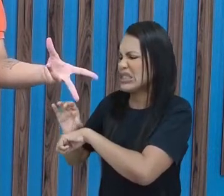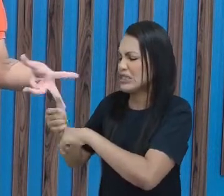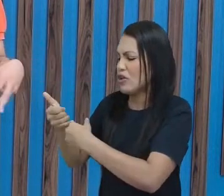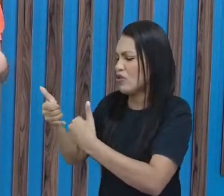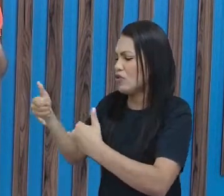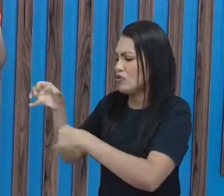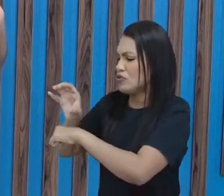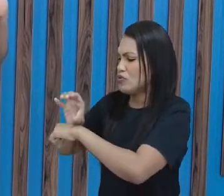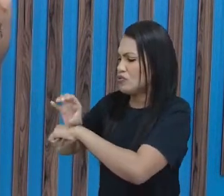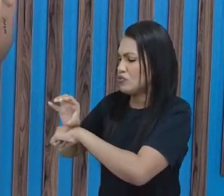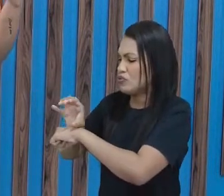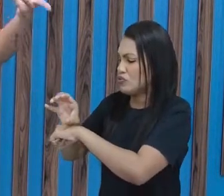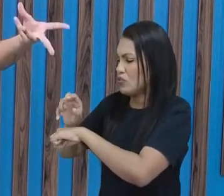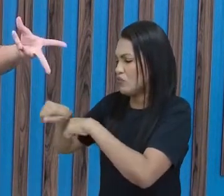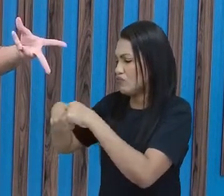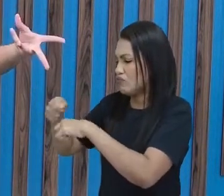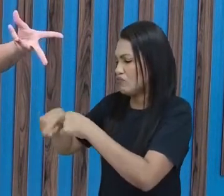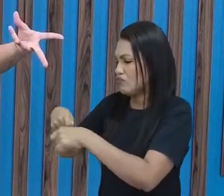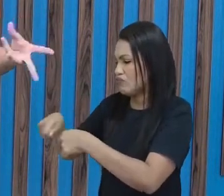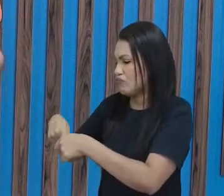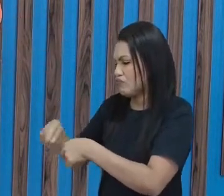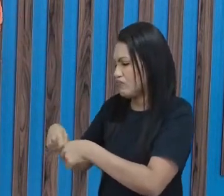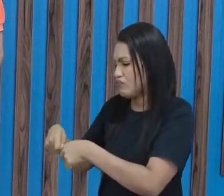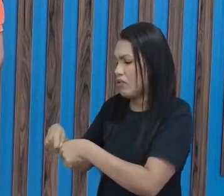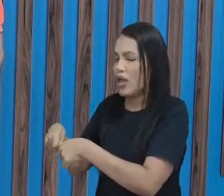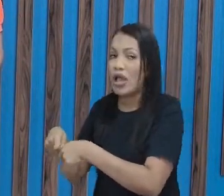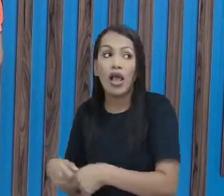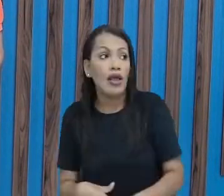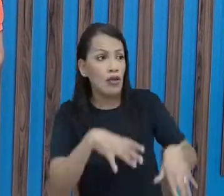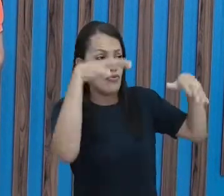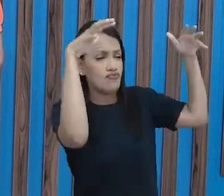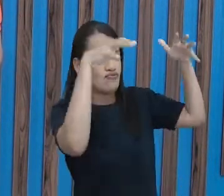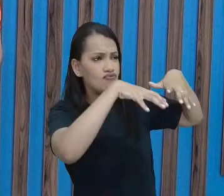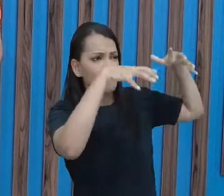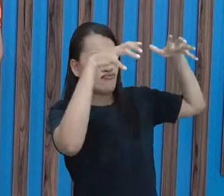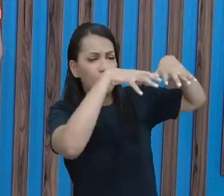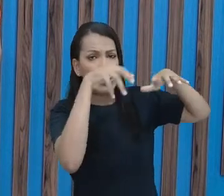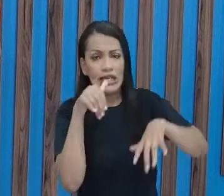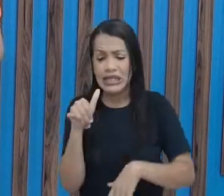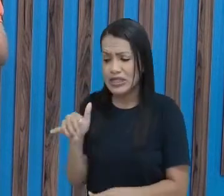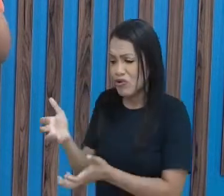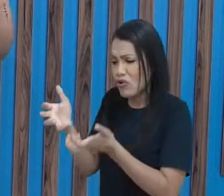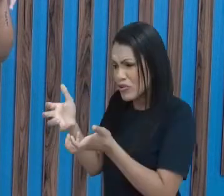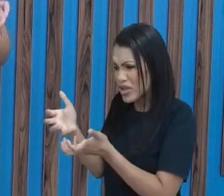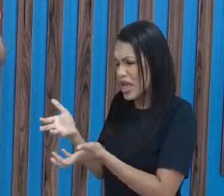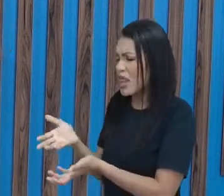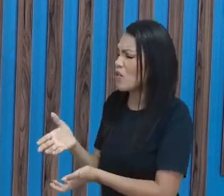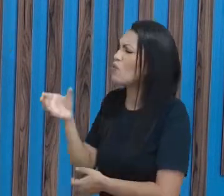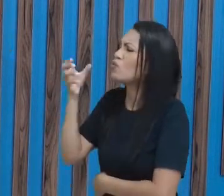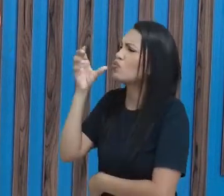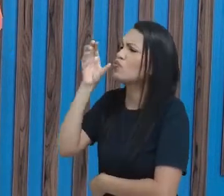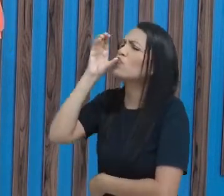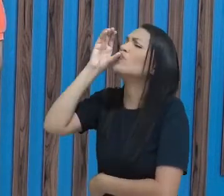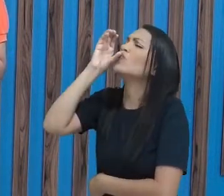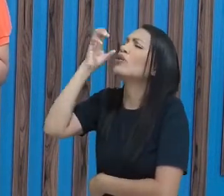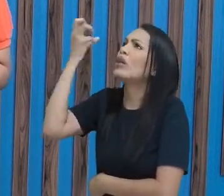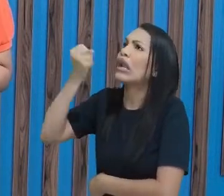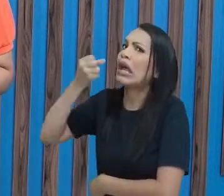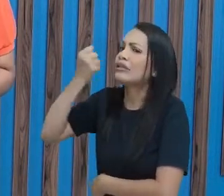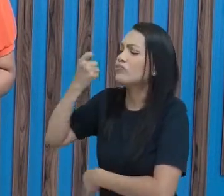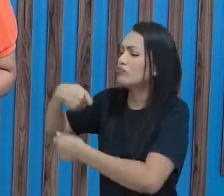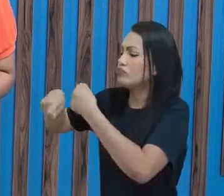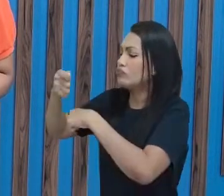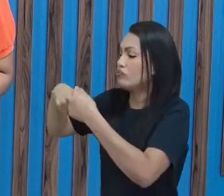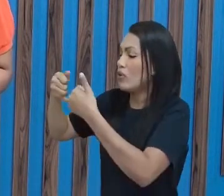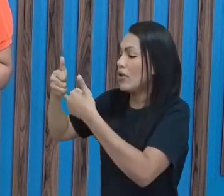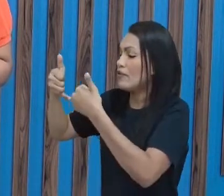copo de leite, então eu vou tecer com linhas brancas para que esse leite apareça. E assim sucessivamente, assim com a comida também.